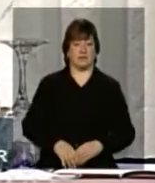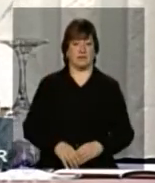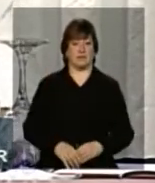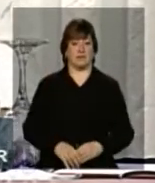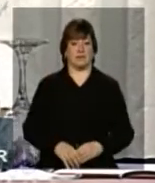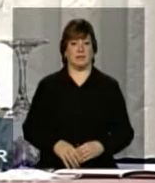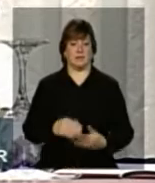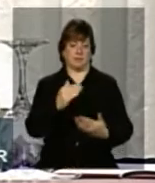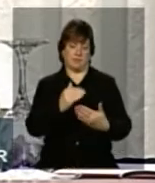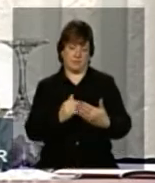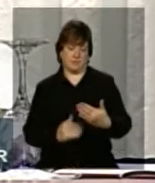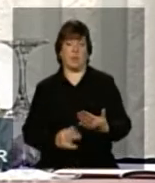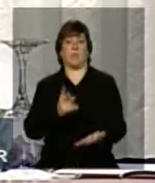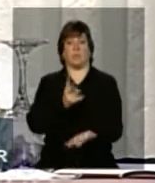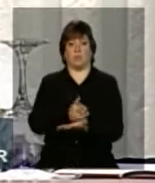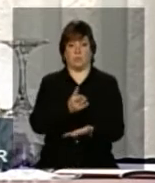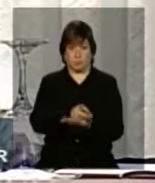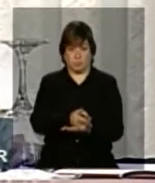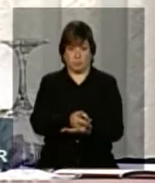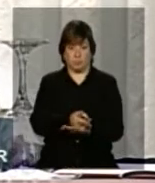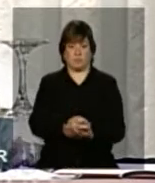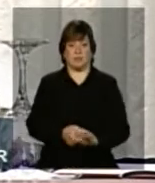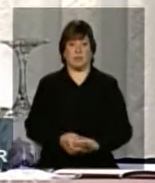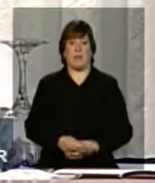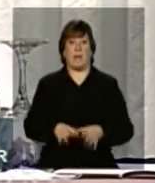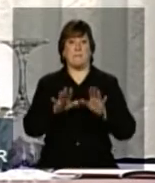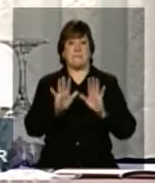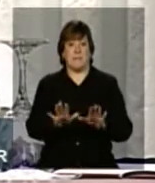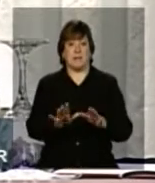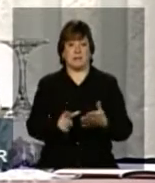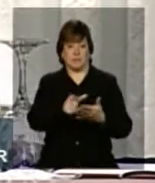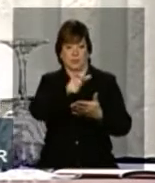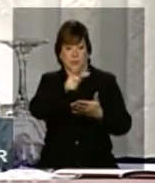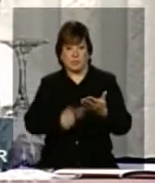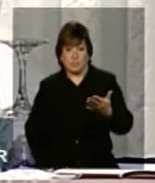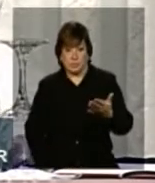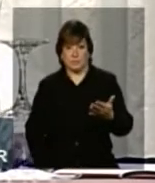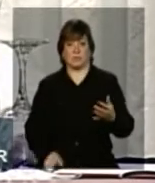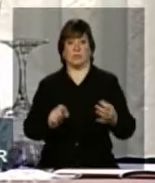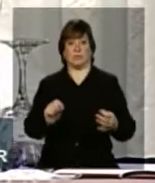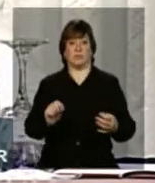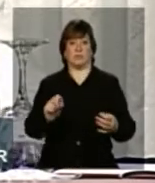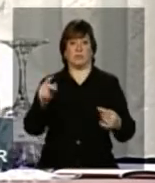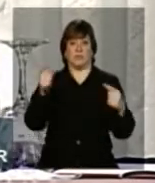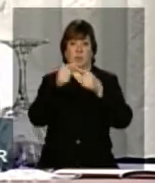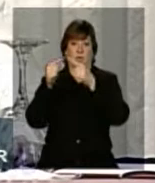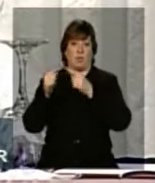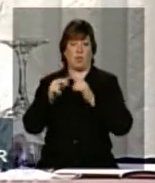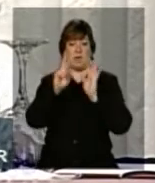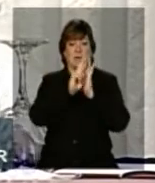ele foi mantido, mas o contexto, a conjuntura internacional